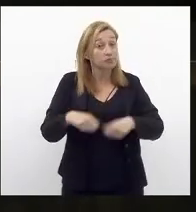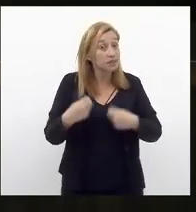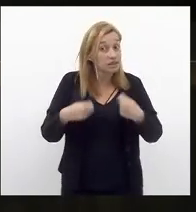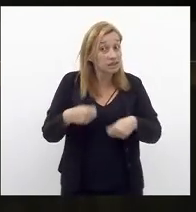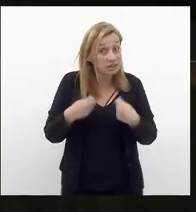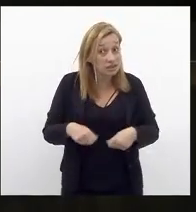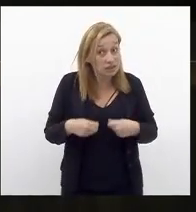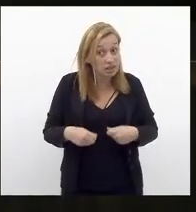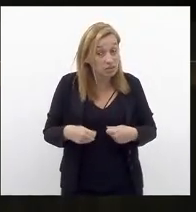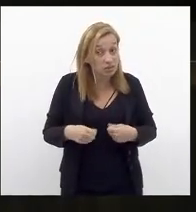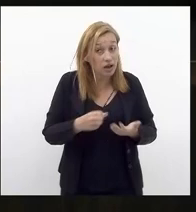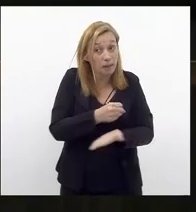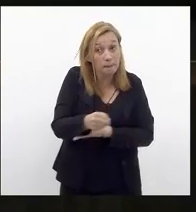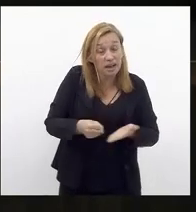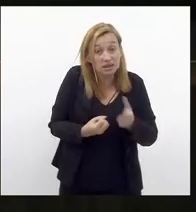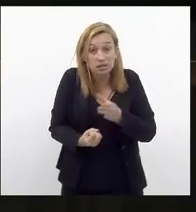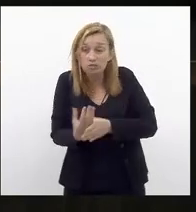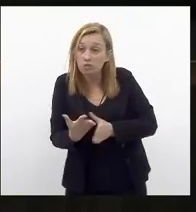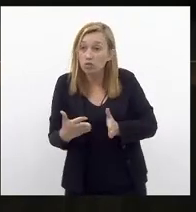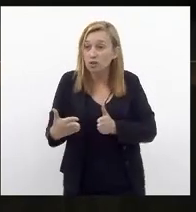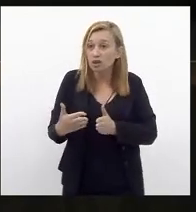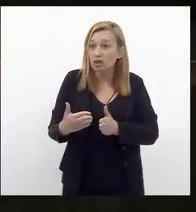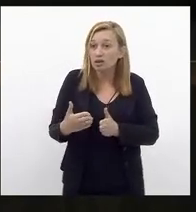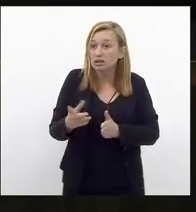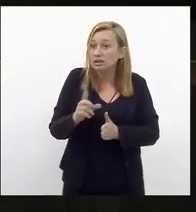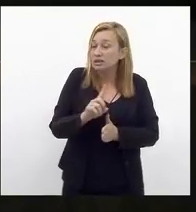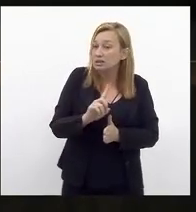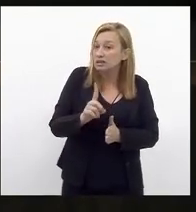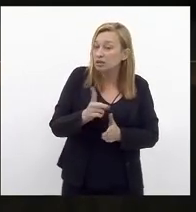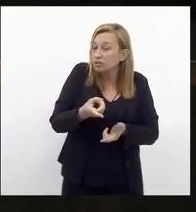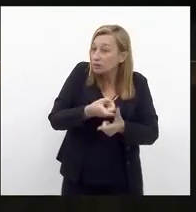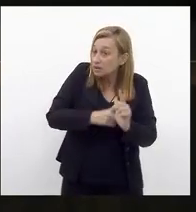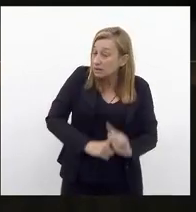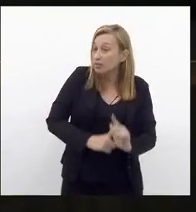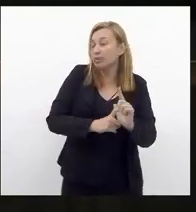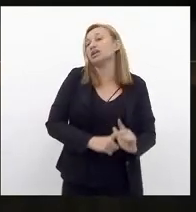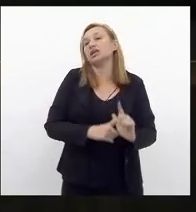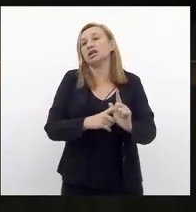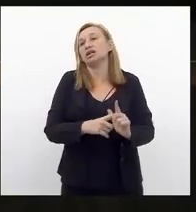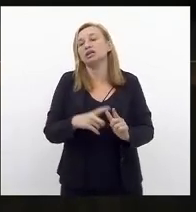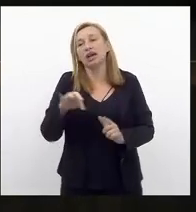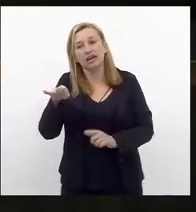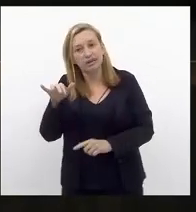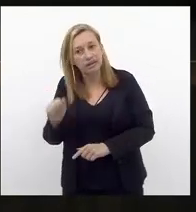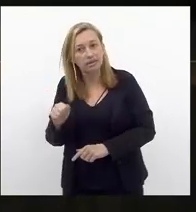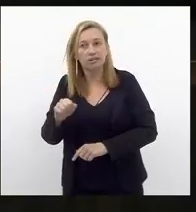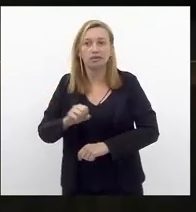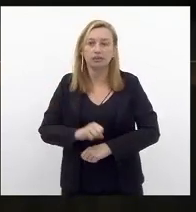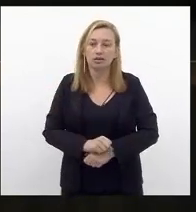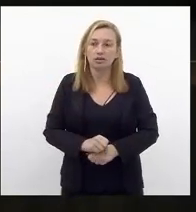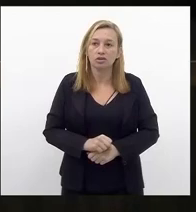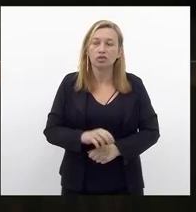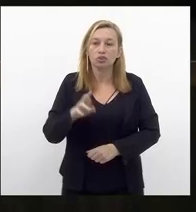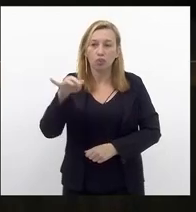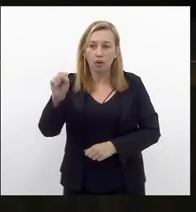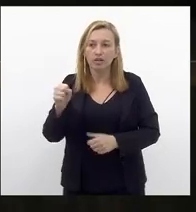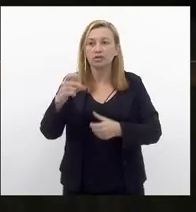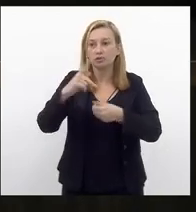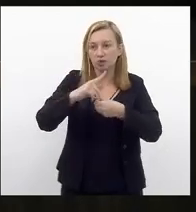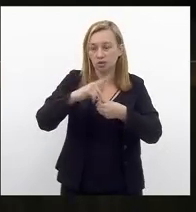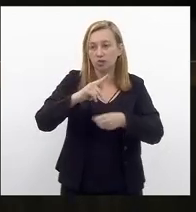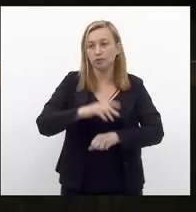de verificar nossa base produtiva para não ser tão dependente da receita do Jorge